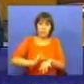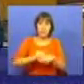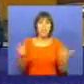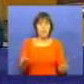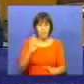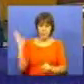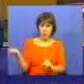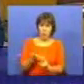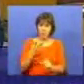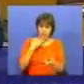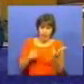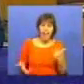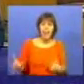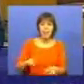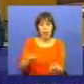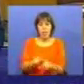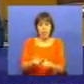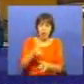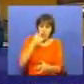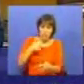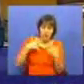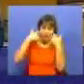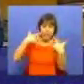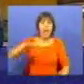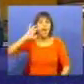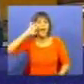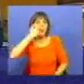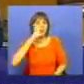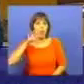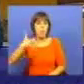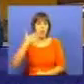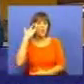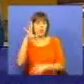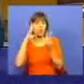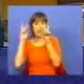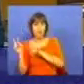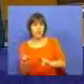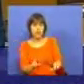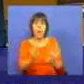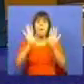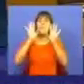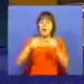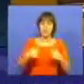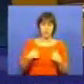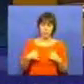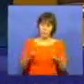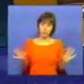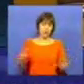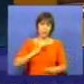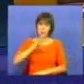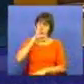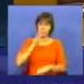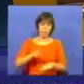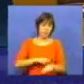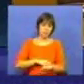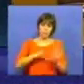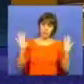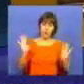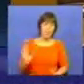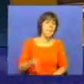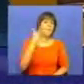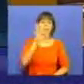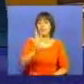para condenar a crítica como uma calúnia que prejudica o país no estrangeiro. Mas não vão por nós, senhores membros do Governo. A